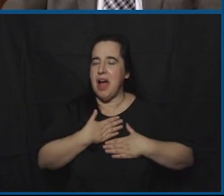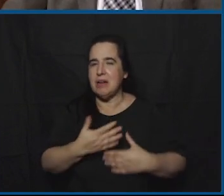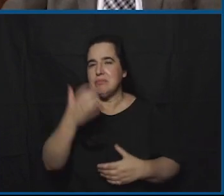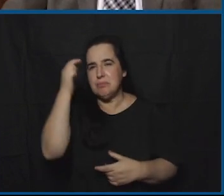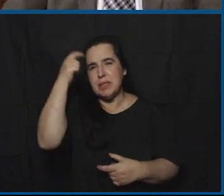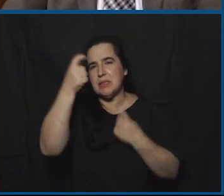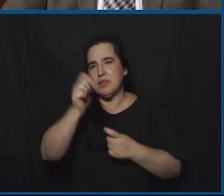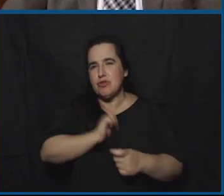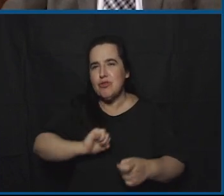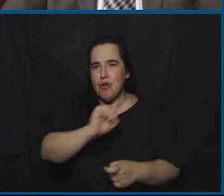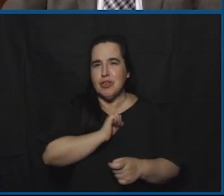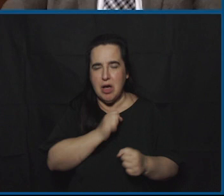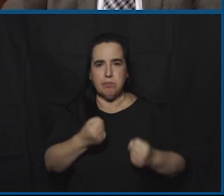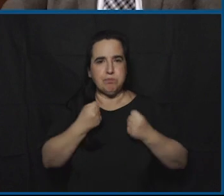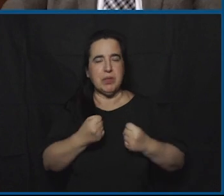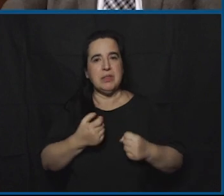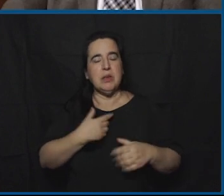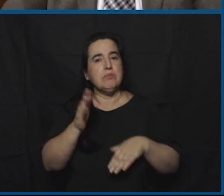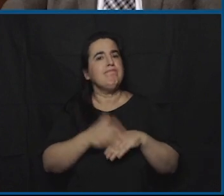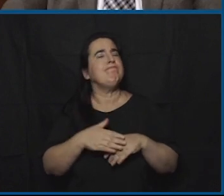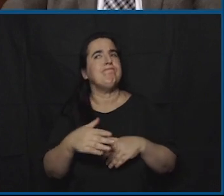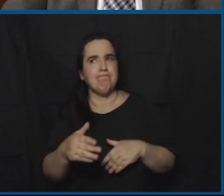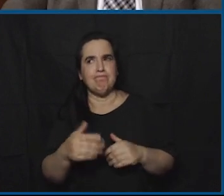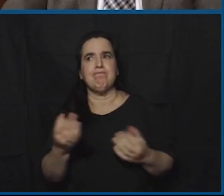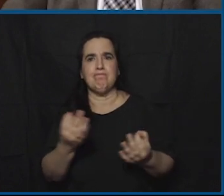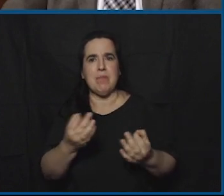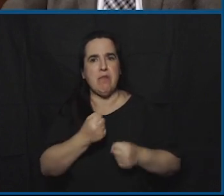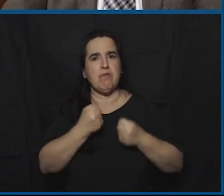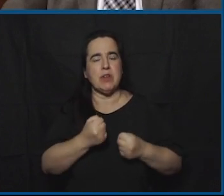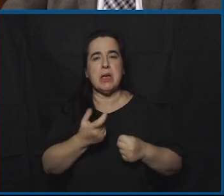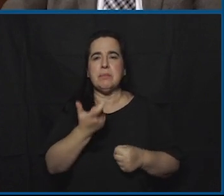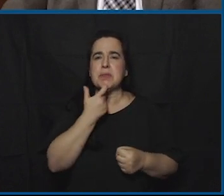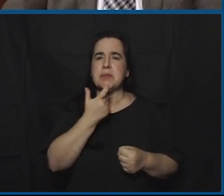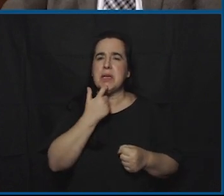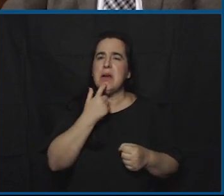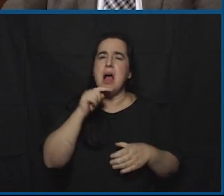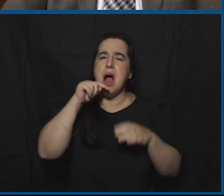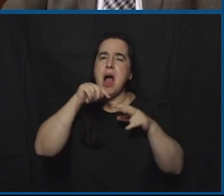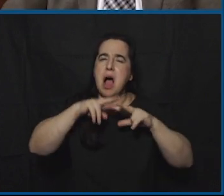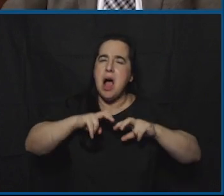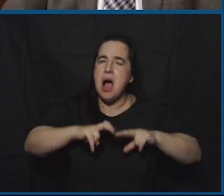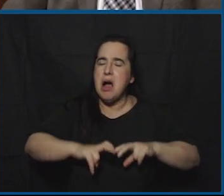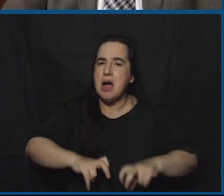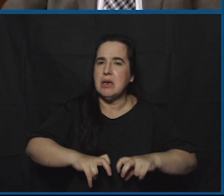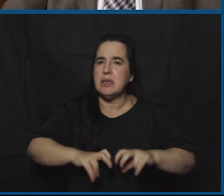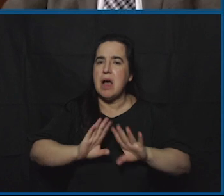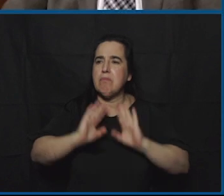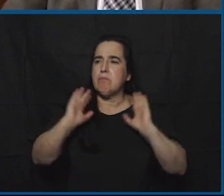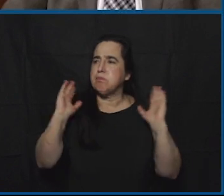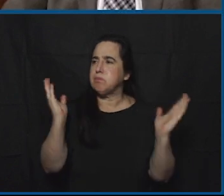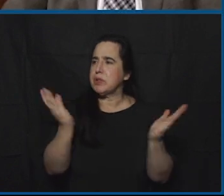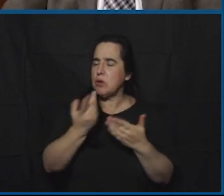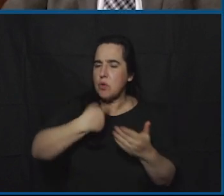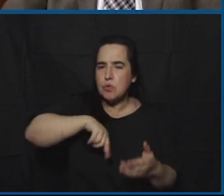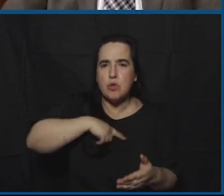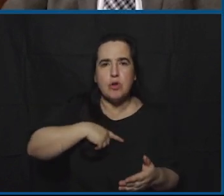E eu sair dali fortalecido no sentido de perceber a profundidade e a amplitude que nós temos